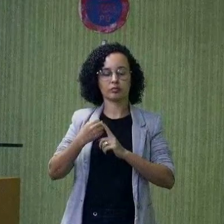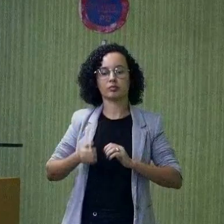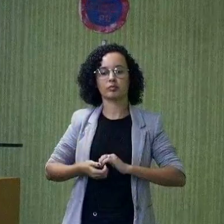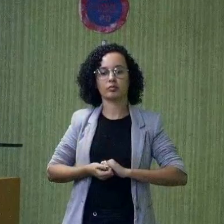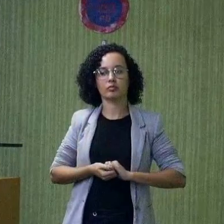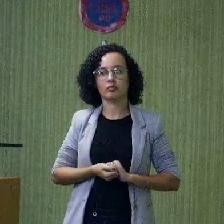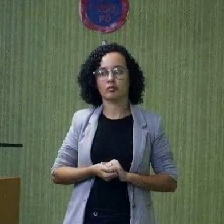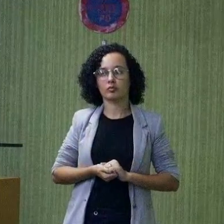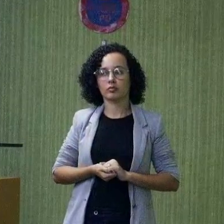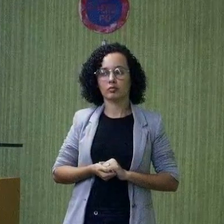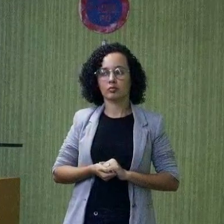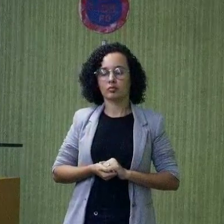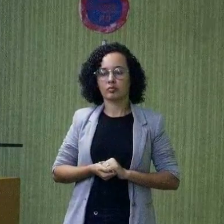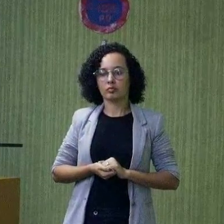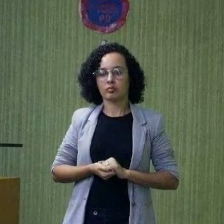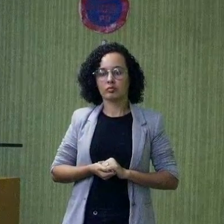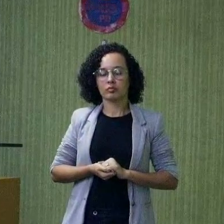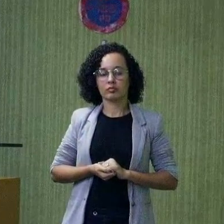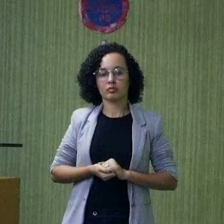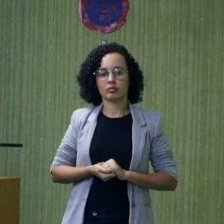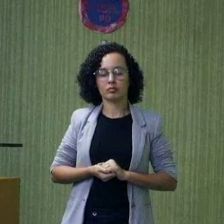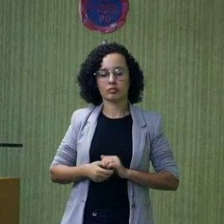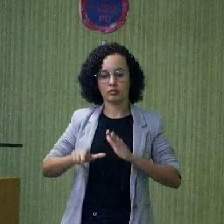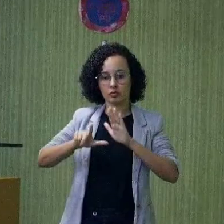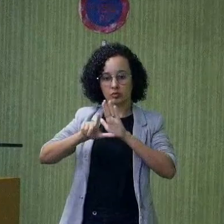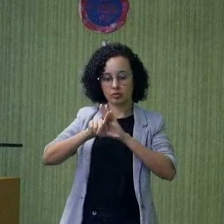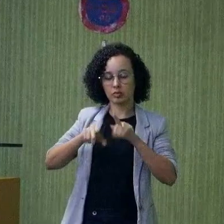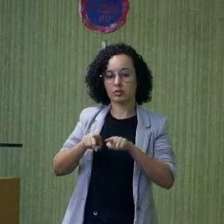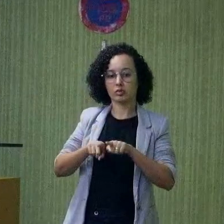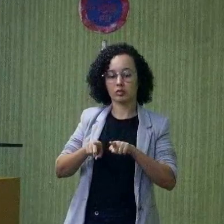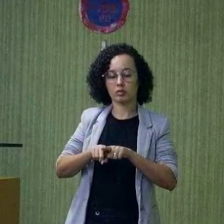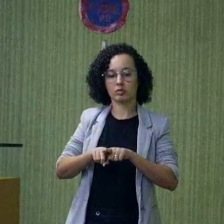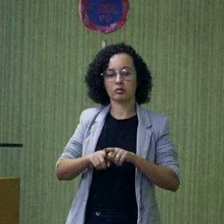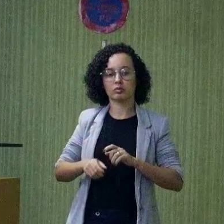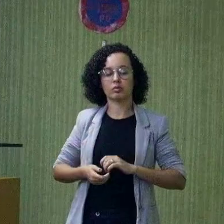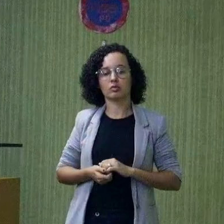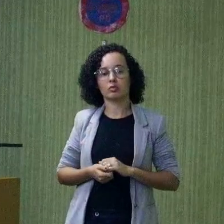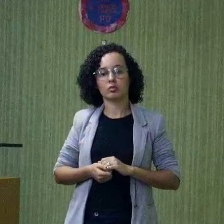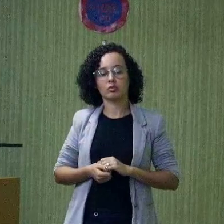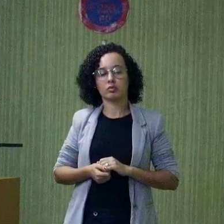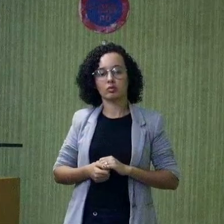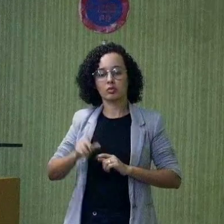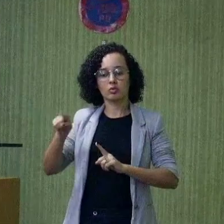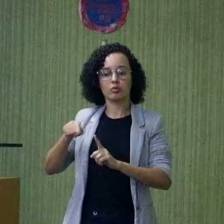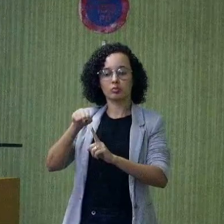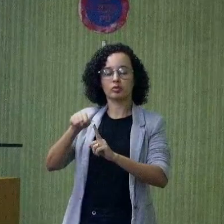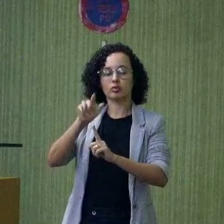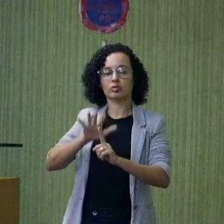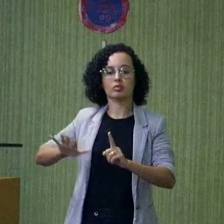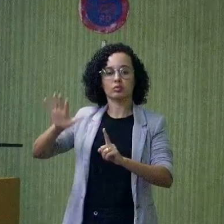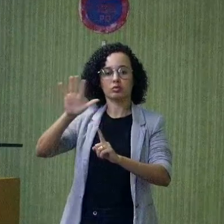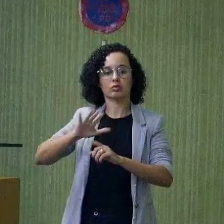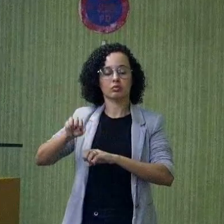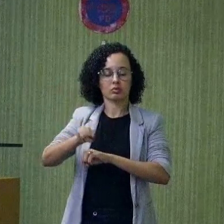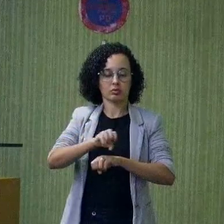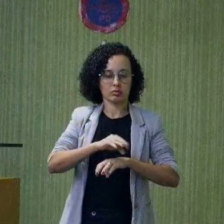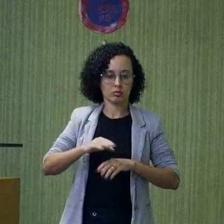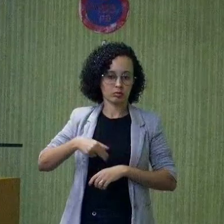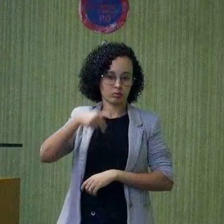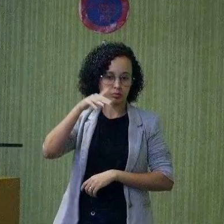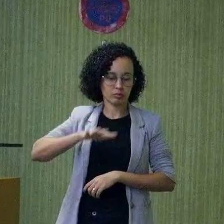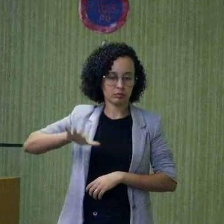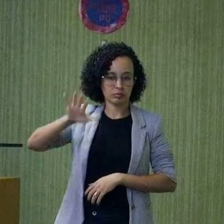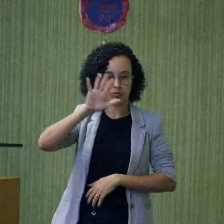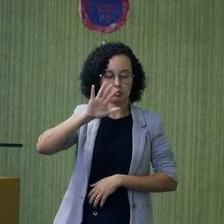eh o o corpo da Lei também enuncia o que tá eh denominado como objetivos gerais da Educação Nacional obviamente que eles